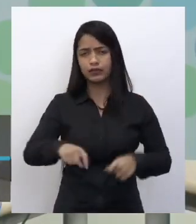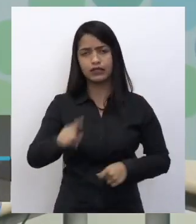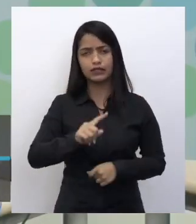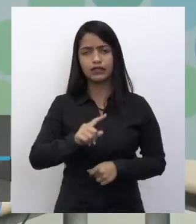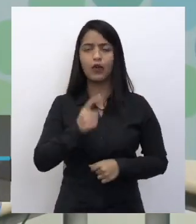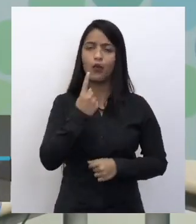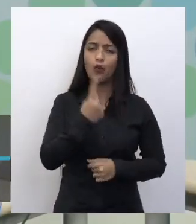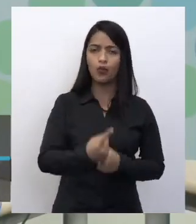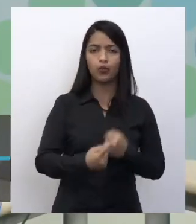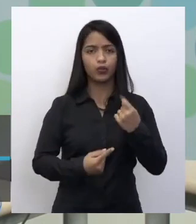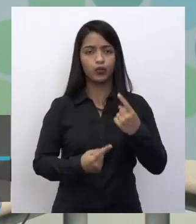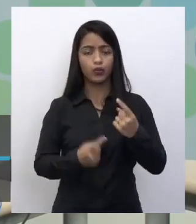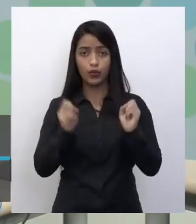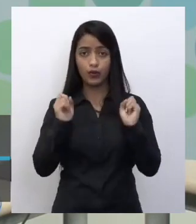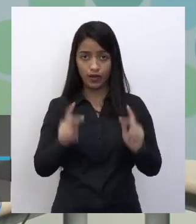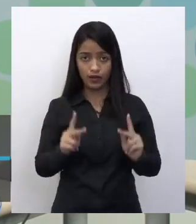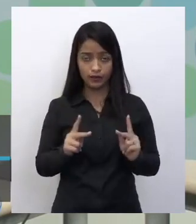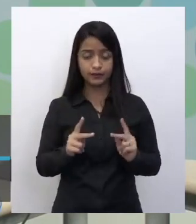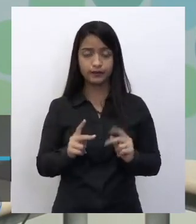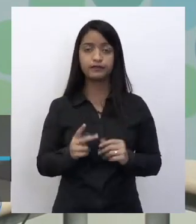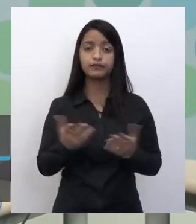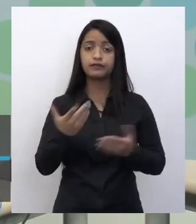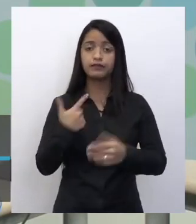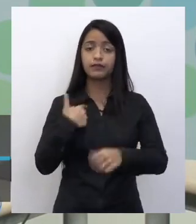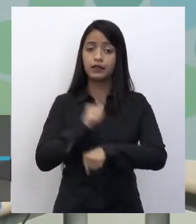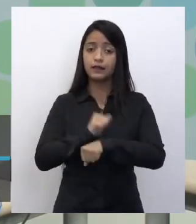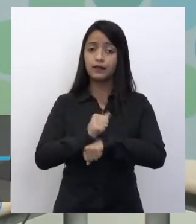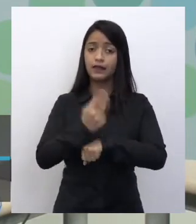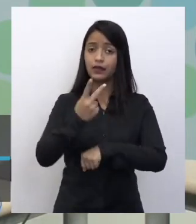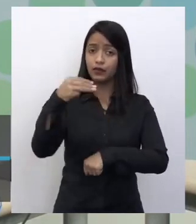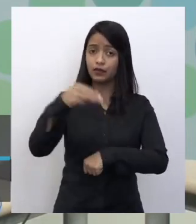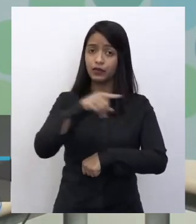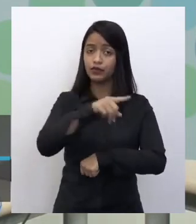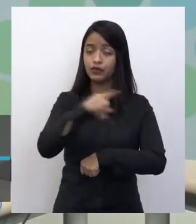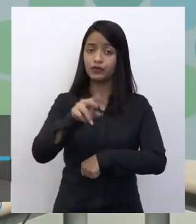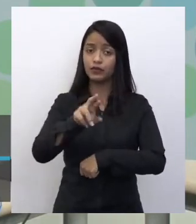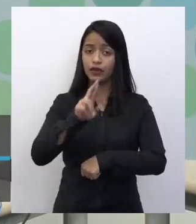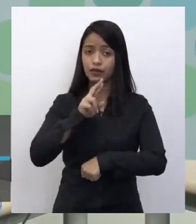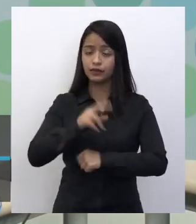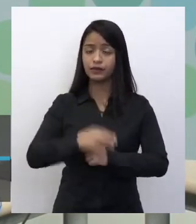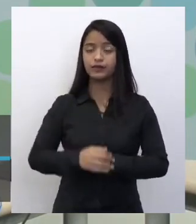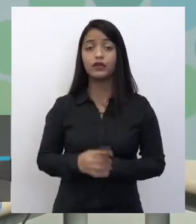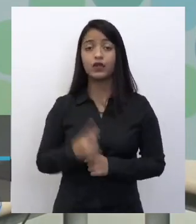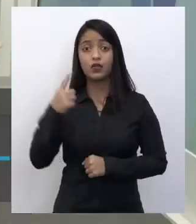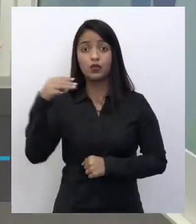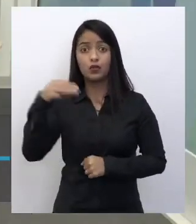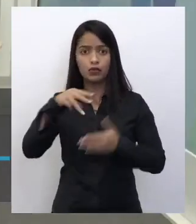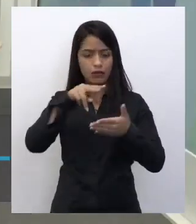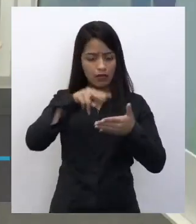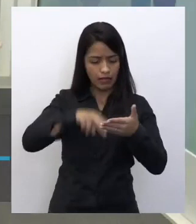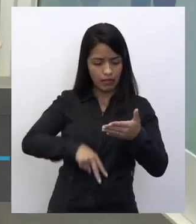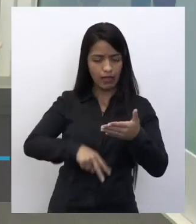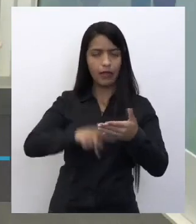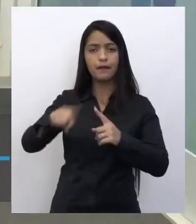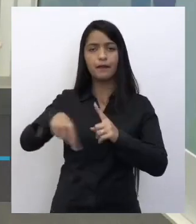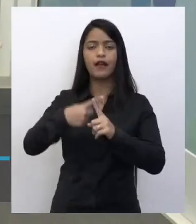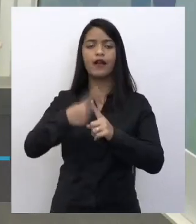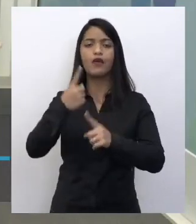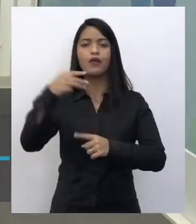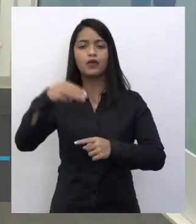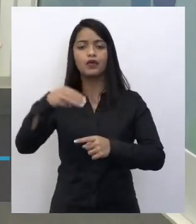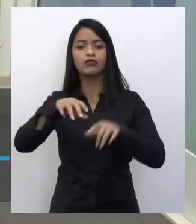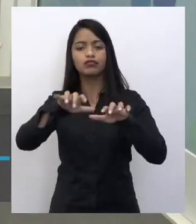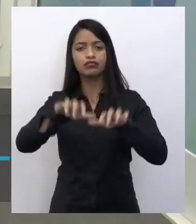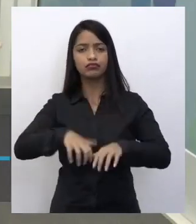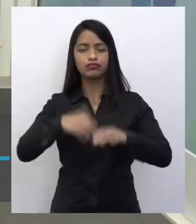ou outra, ok? Uhum. Então, vou dar o quê? 2 minutinhos para vocês fazerem. Um minuto para eles olharem e mais um minuto para escrever. Isso, vai anotando. Vai assim,